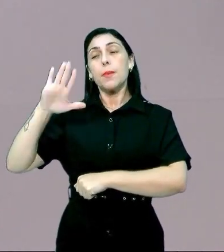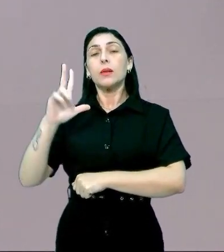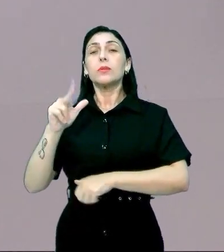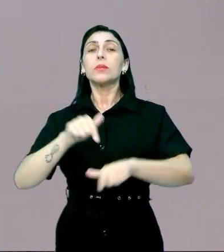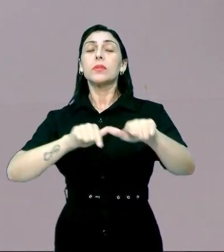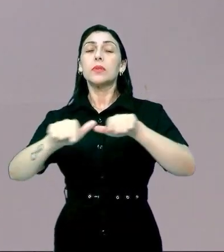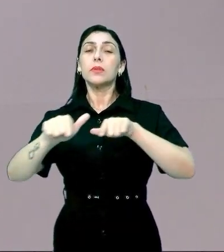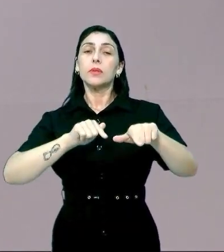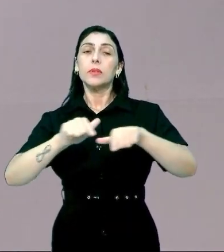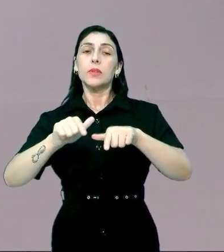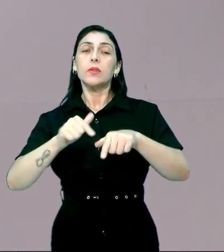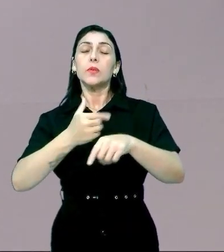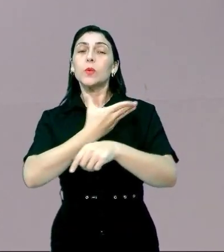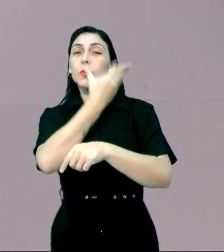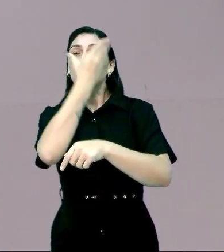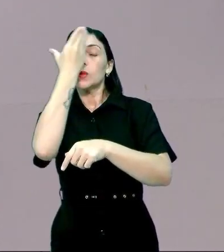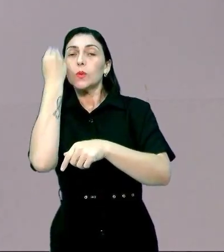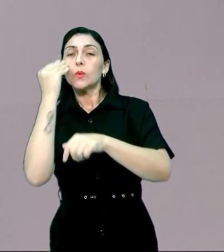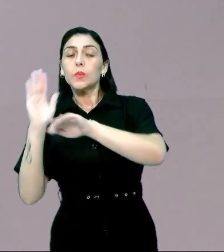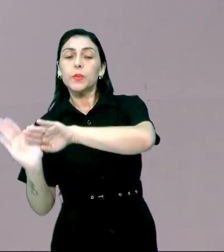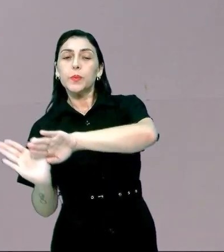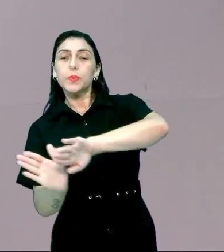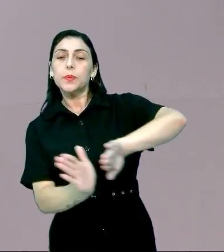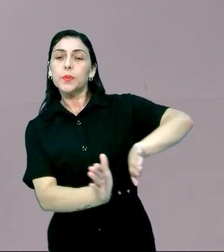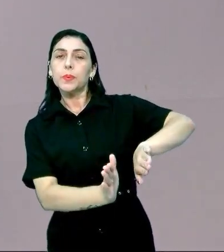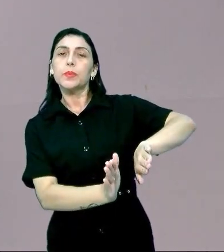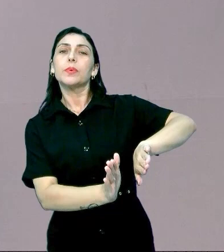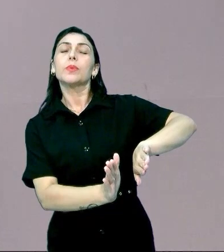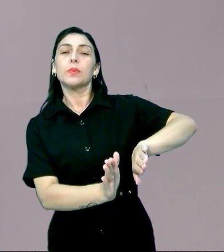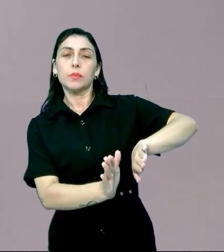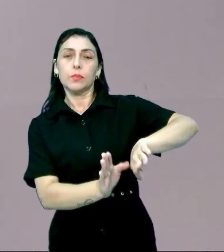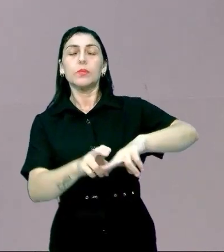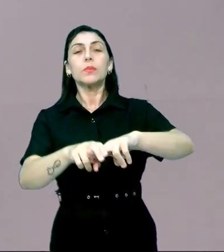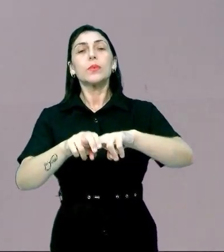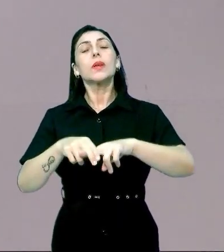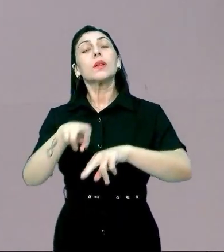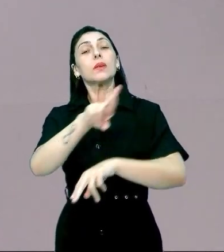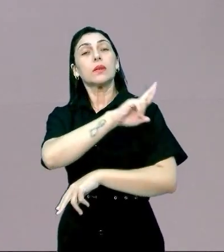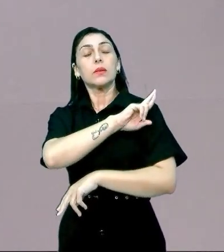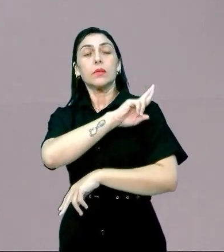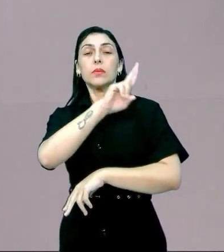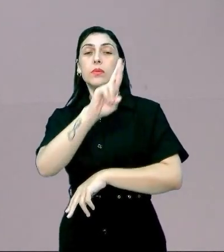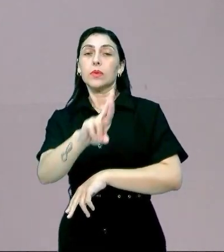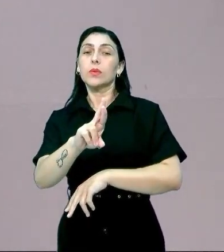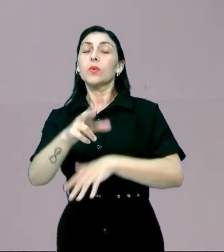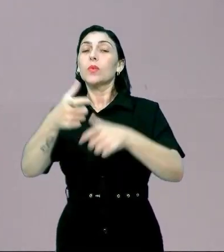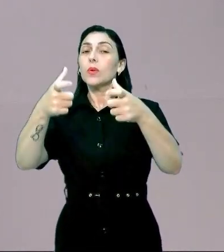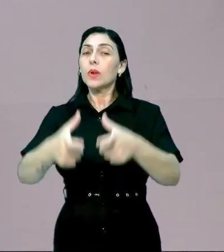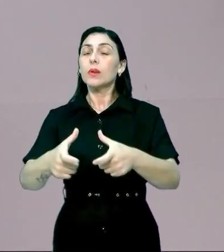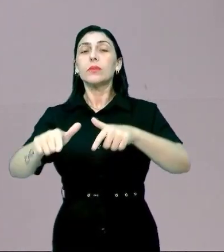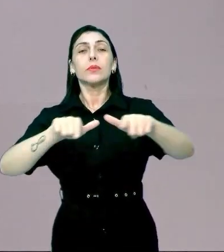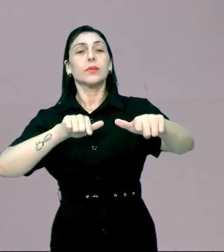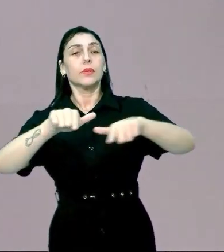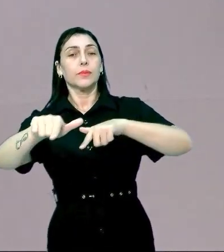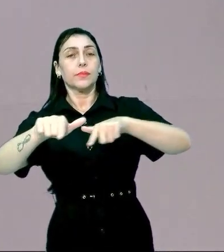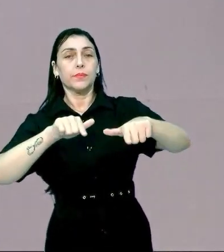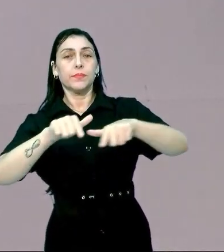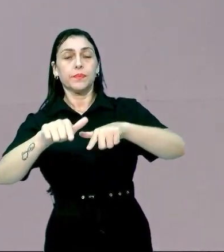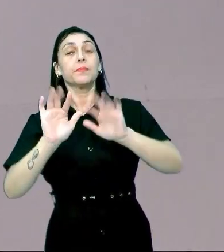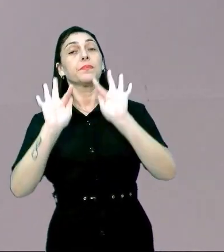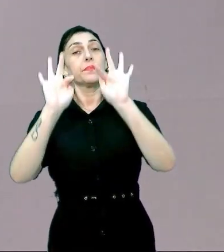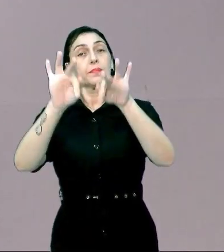das vezes elas são sacrificadas justamente pelas responsabilidades do ambiente de trabalho.